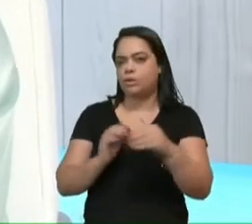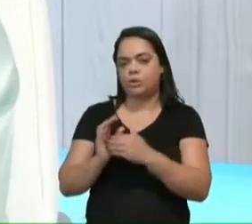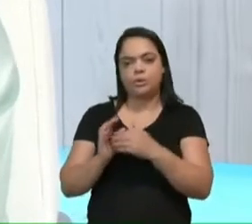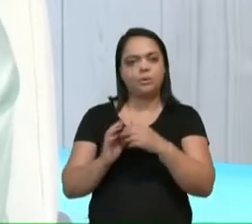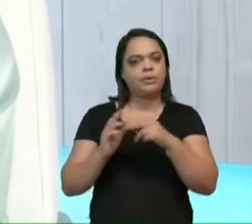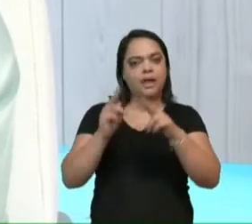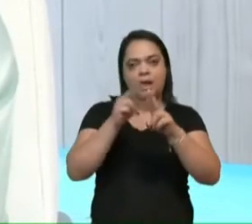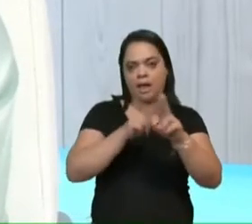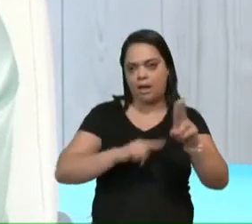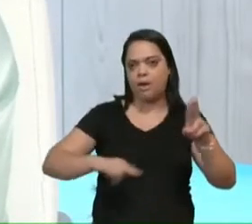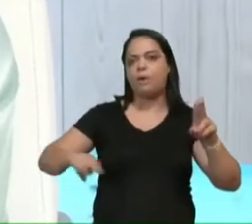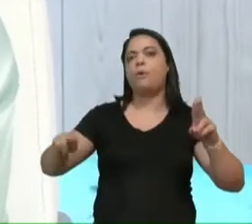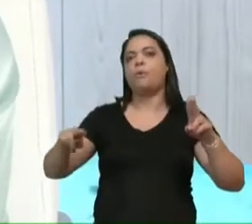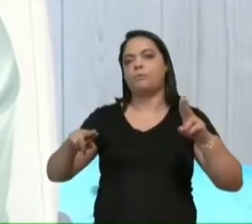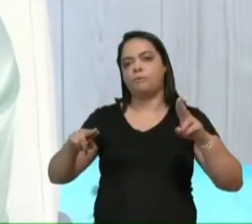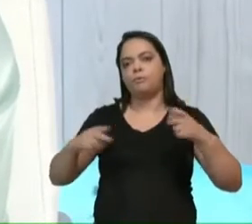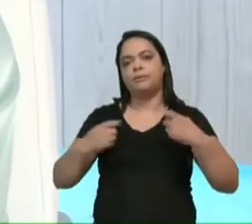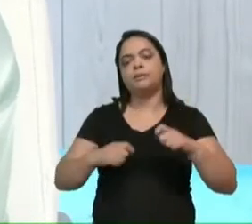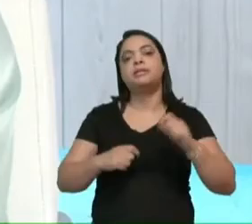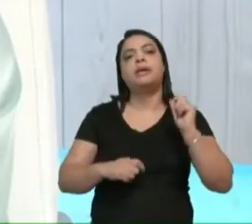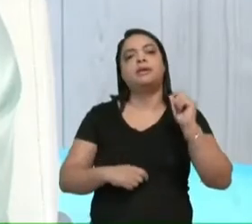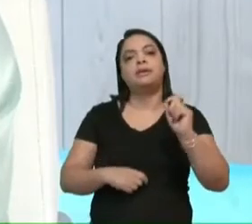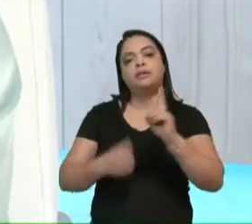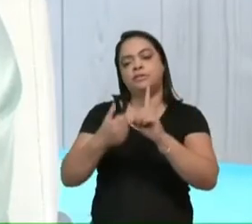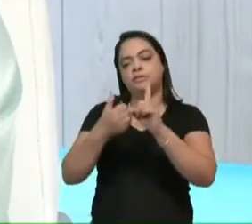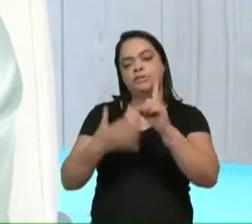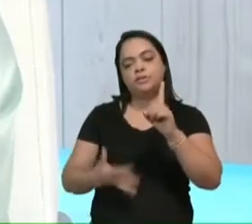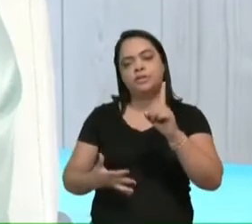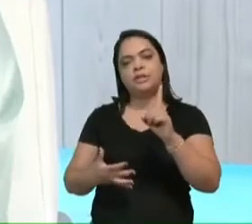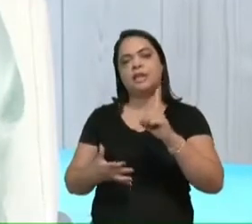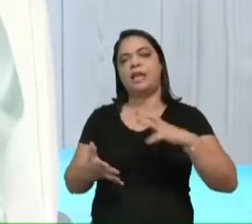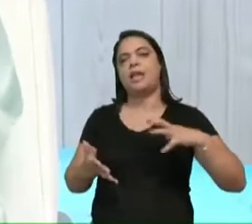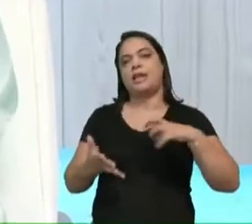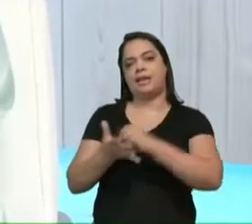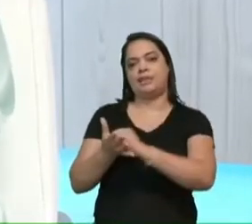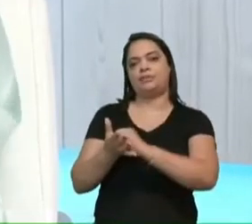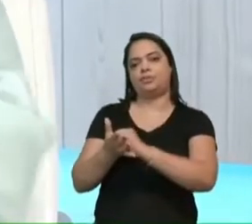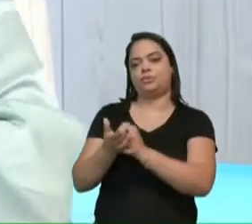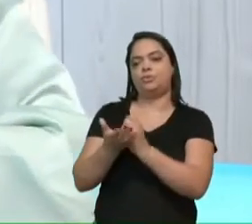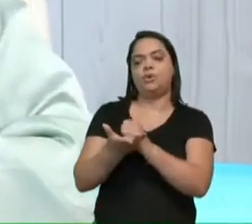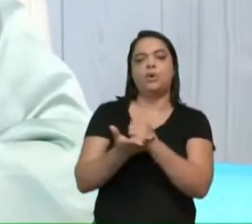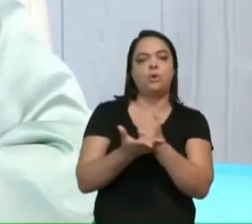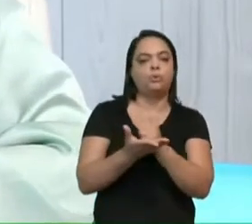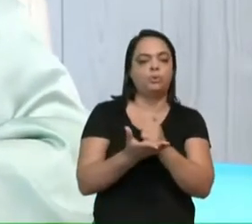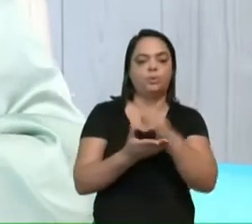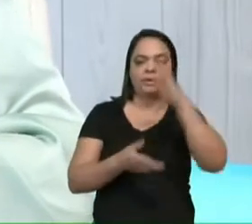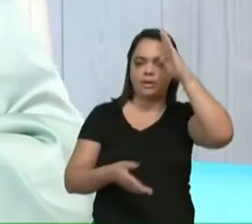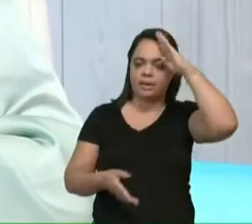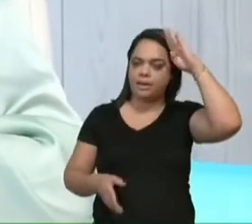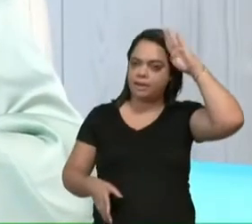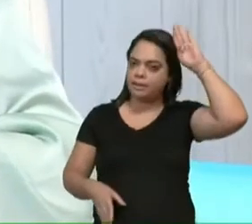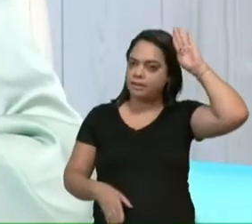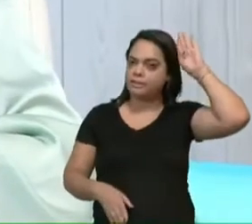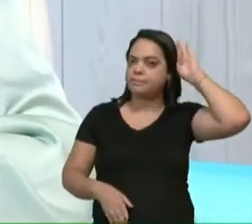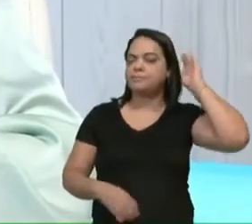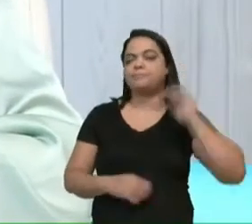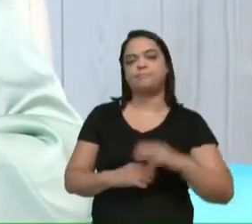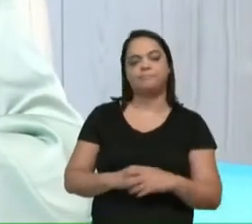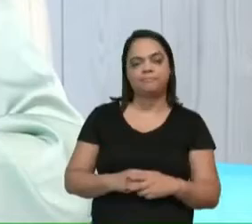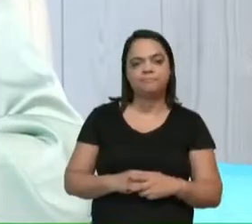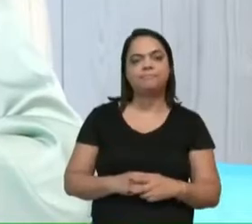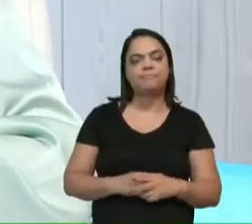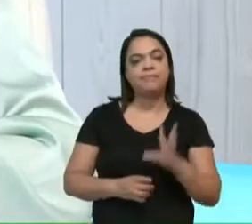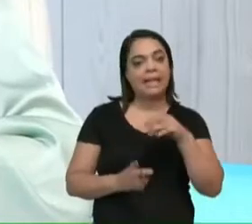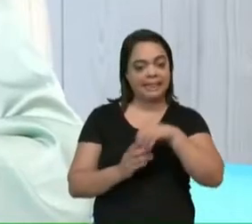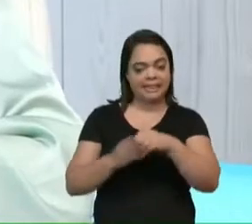de Uberlândia é a diretoria de registro e controle acadêmico ou seja dentro da